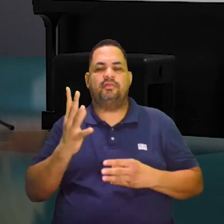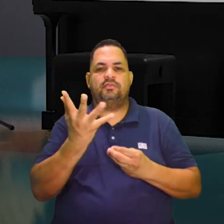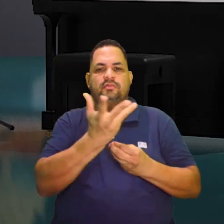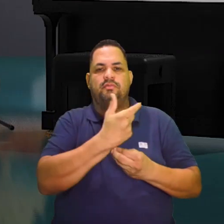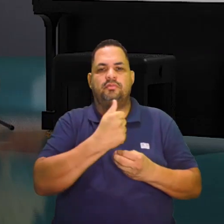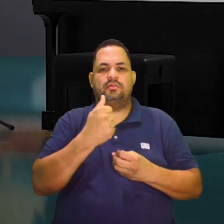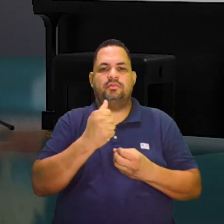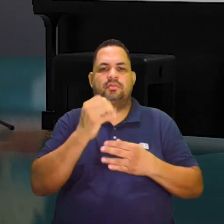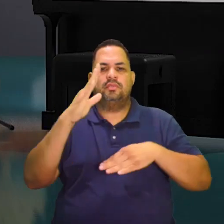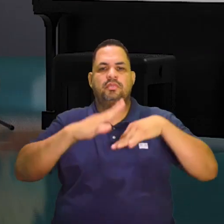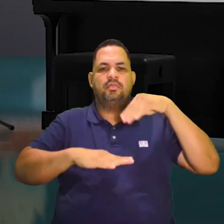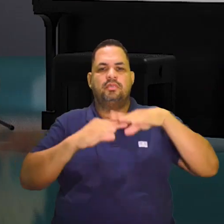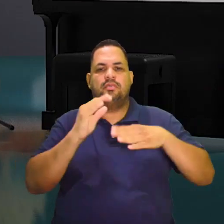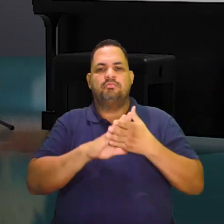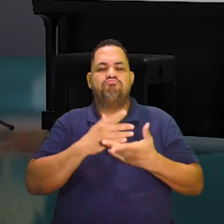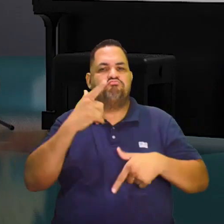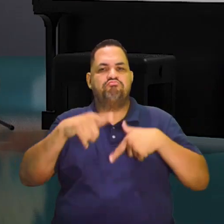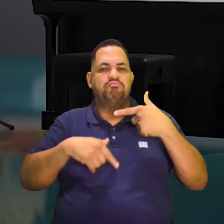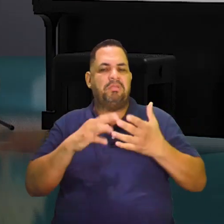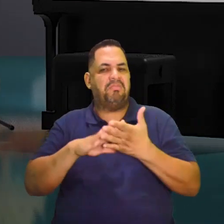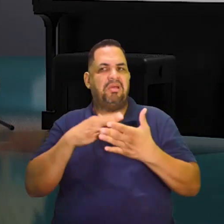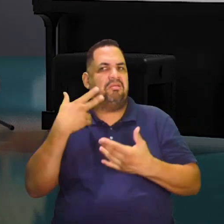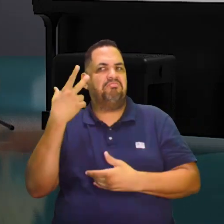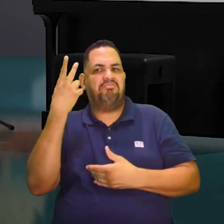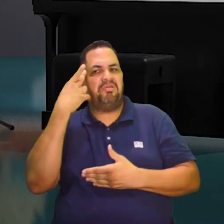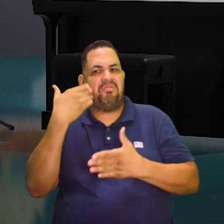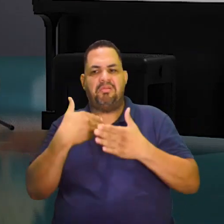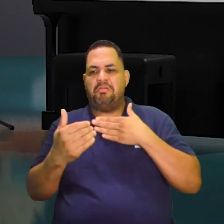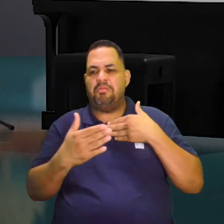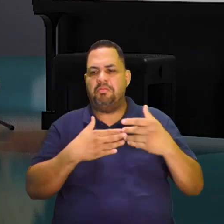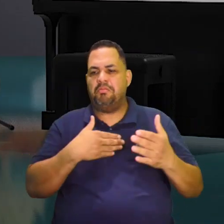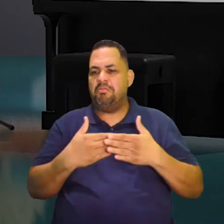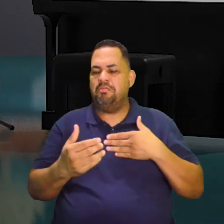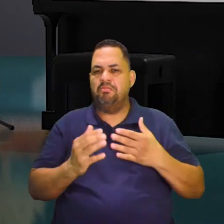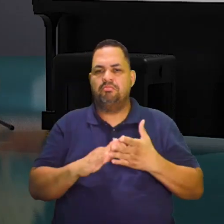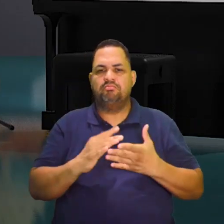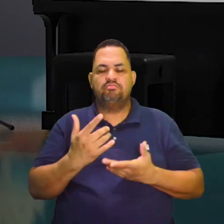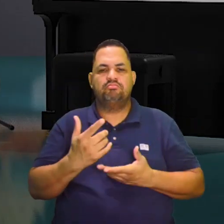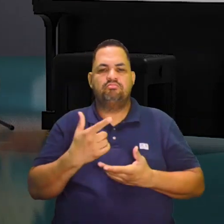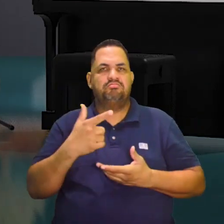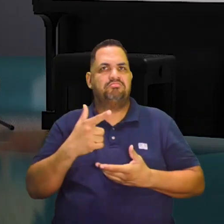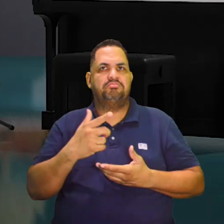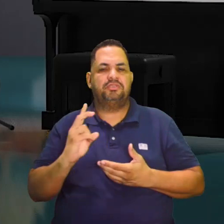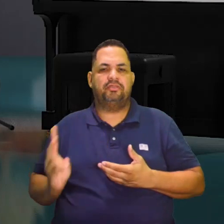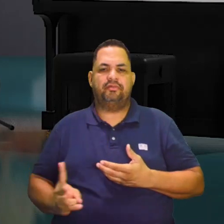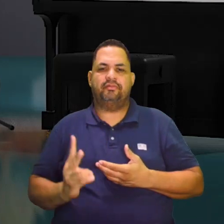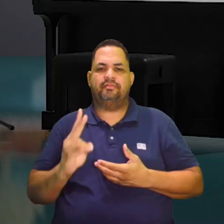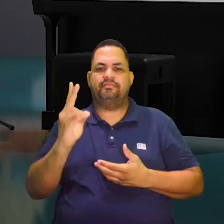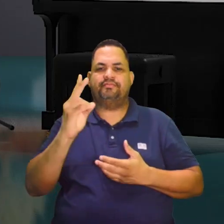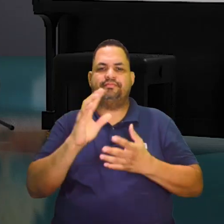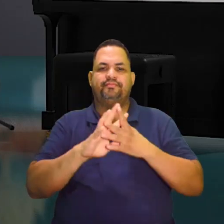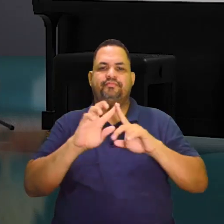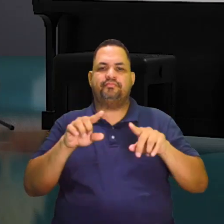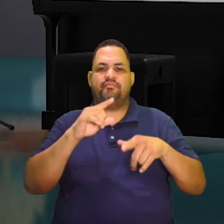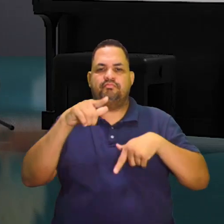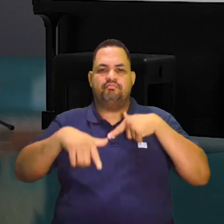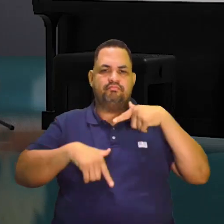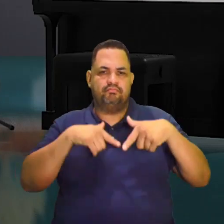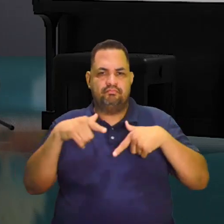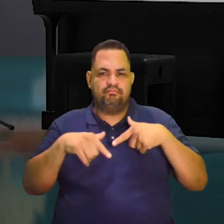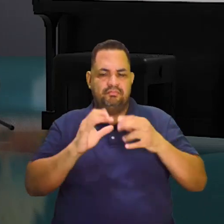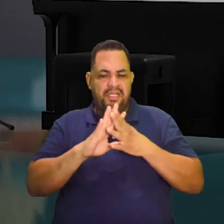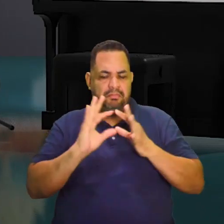né? Era um ofício como um outro qualquer, né? O artista não era tão valorizado, porém faziam